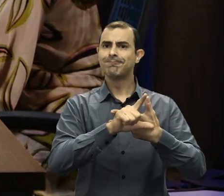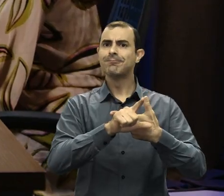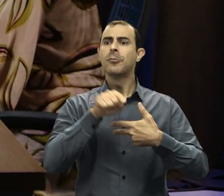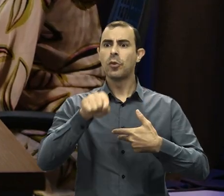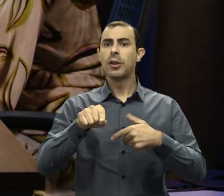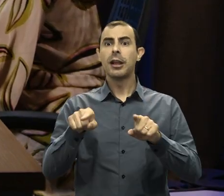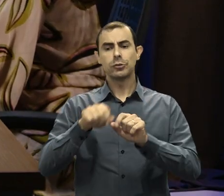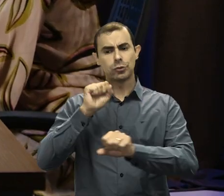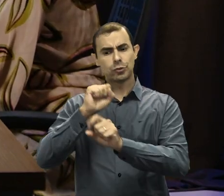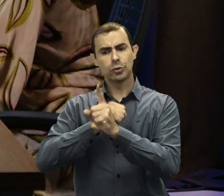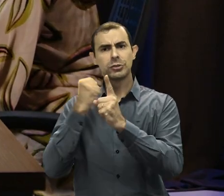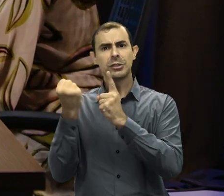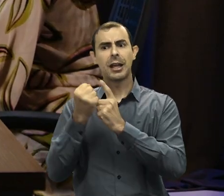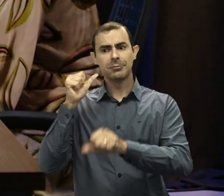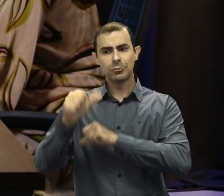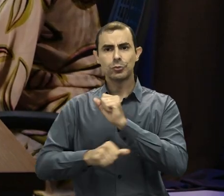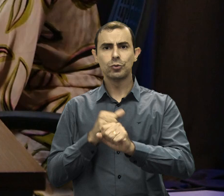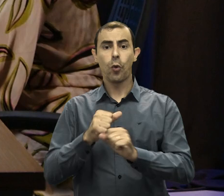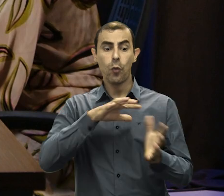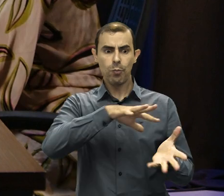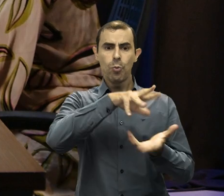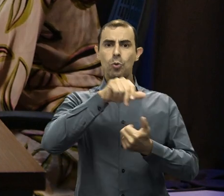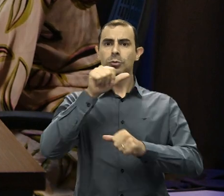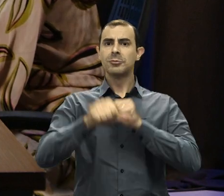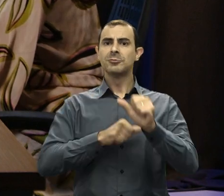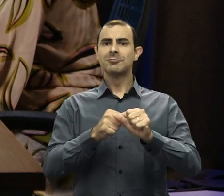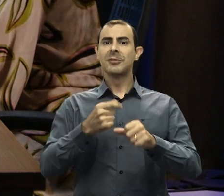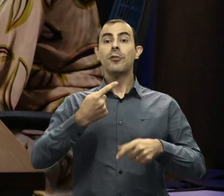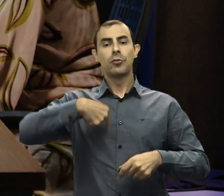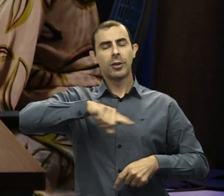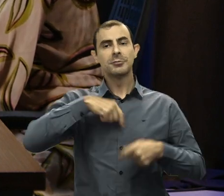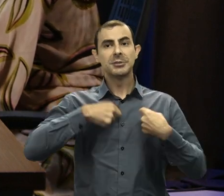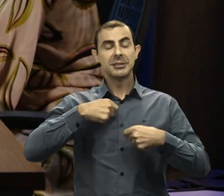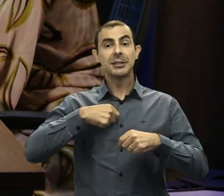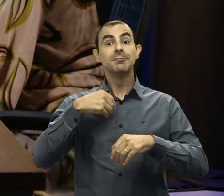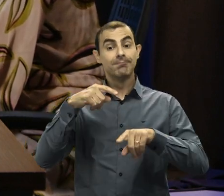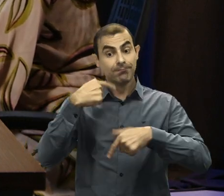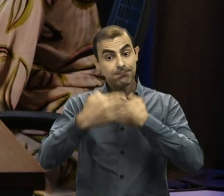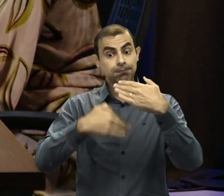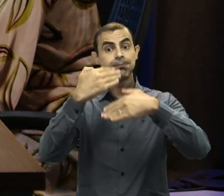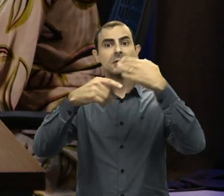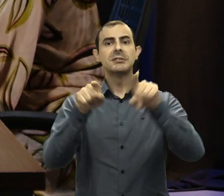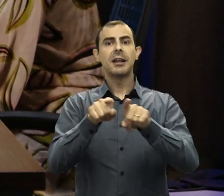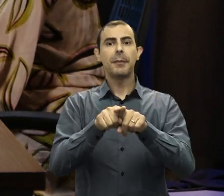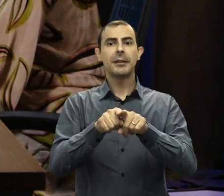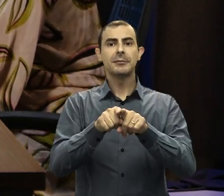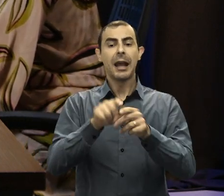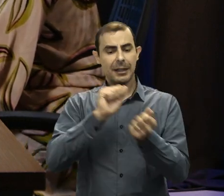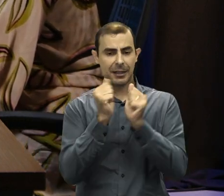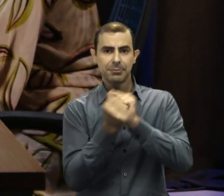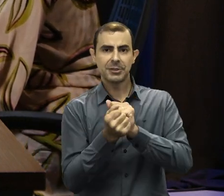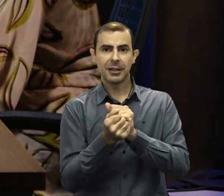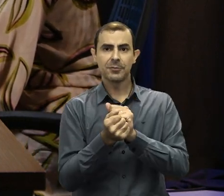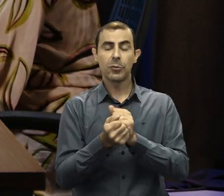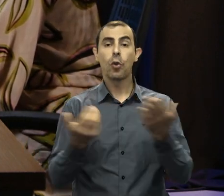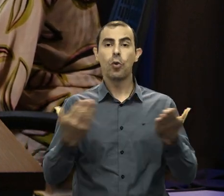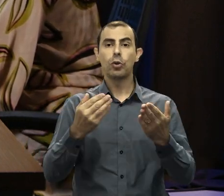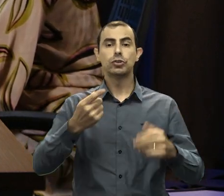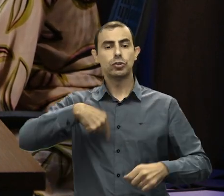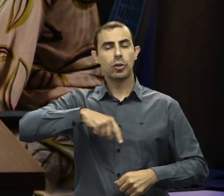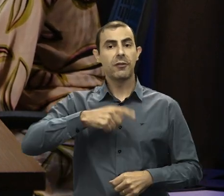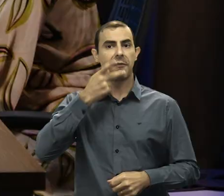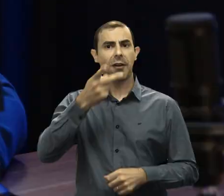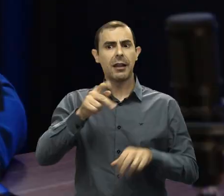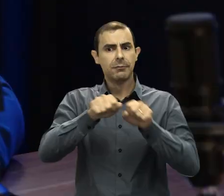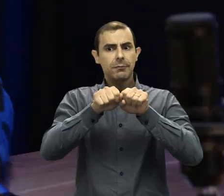como que o mundo mudou. Então, nós precisamos nos adaptar com relação a tudo isso. Então, hoje, o que a gente fala ali tem